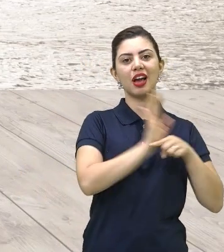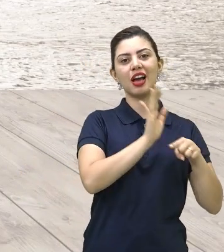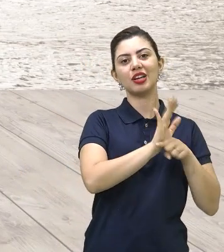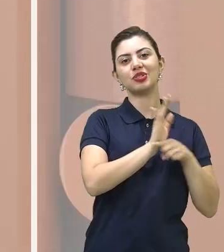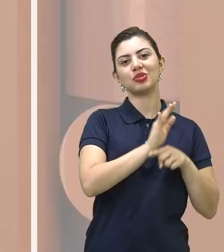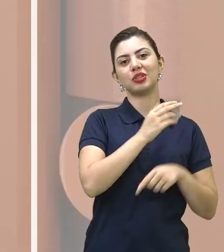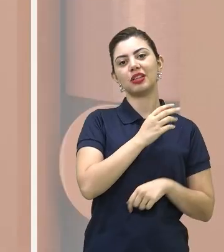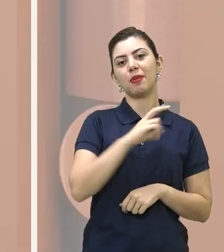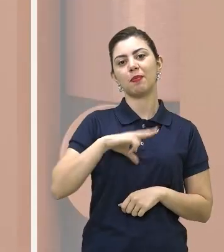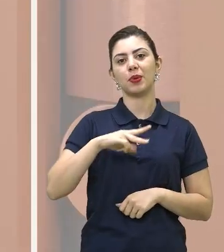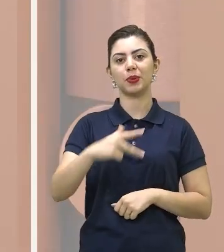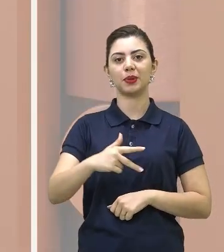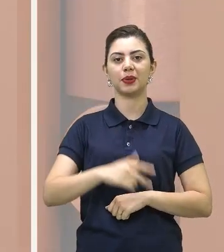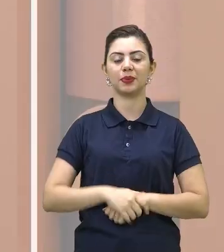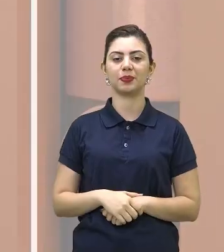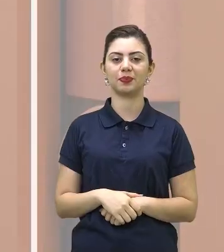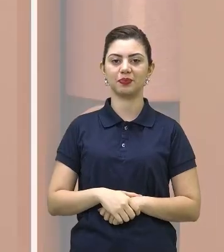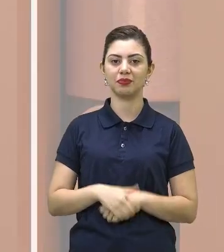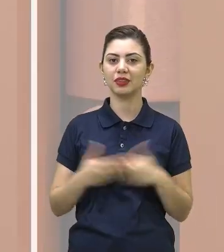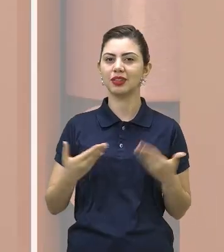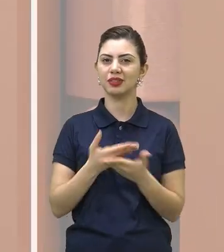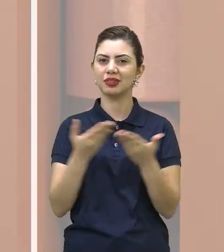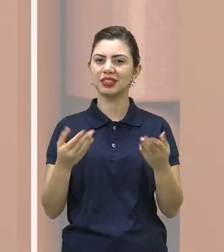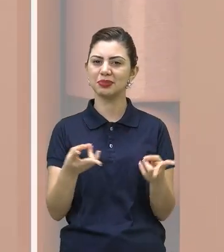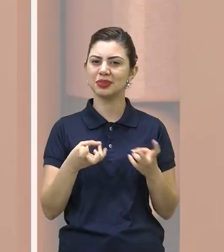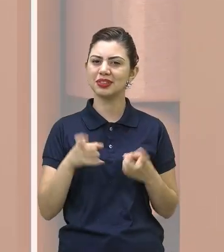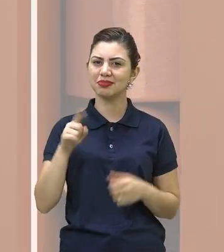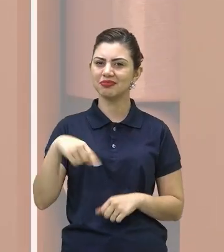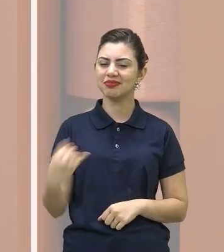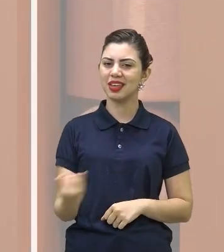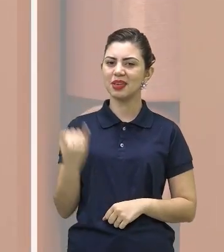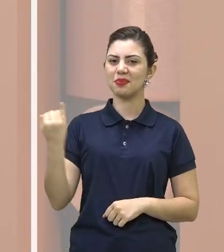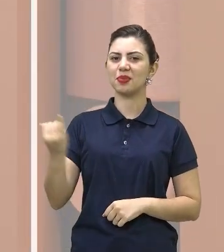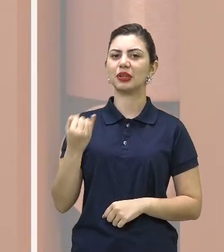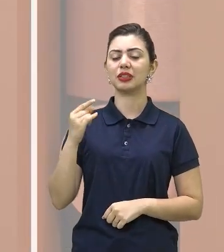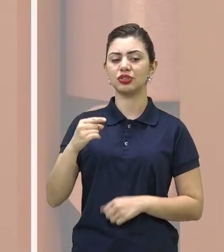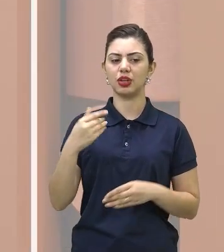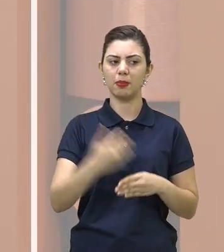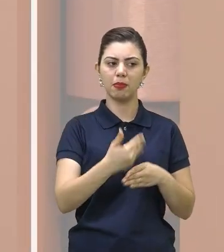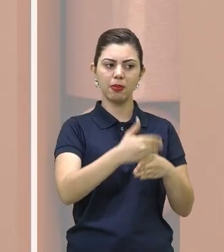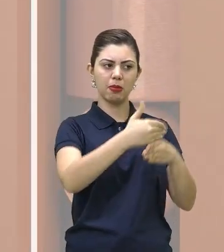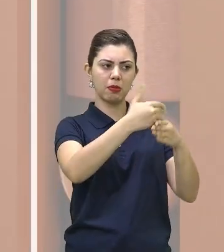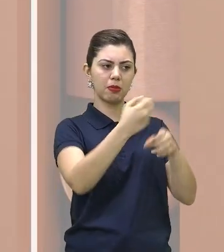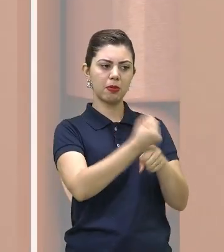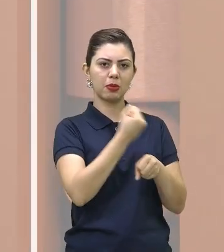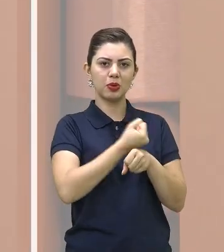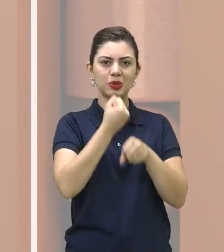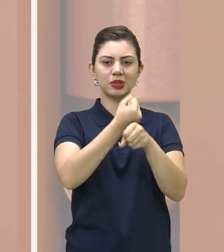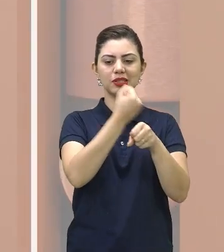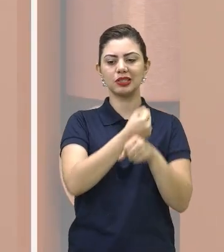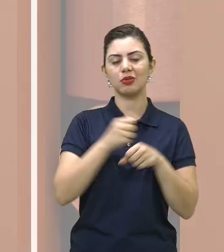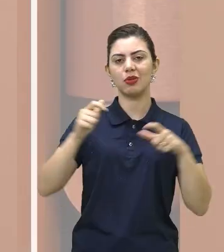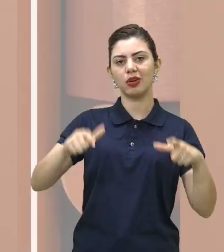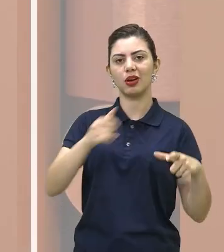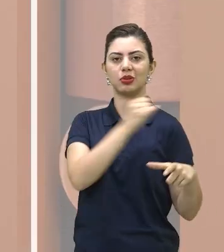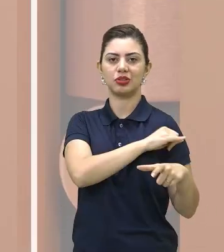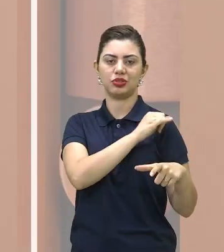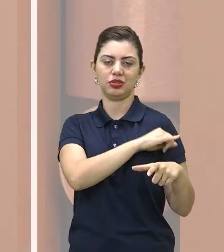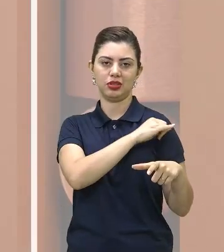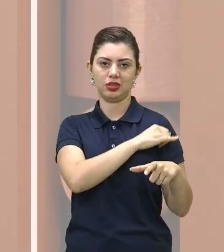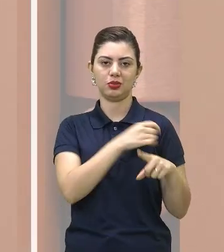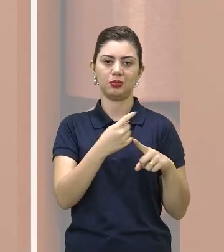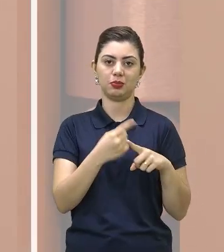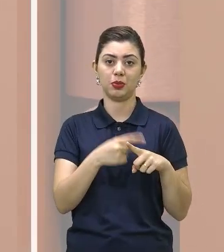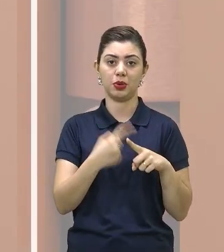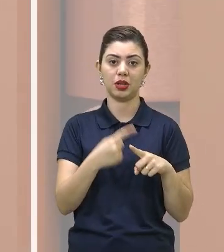portugueses. Então percebam aí a importância desse forte de Colônia. Por quê? Porque ele já é uma fortificação